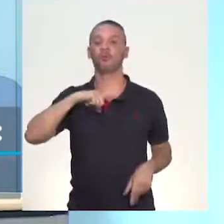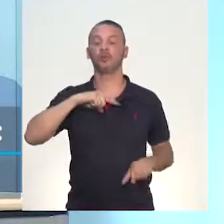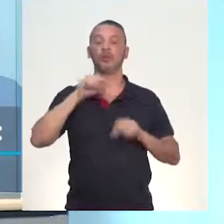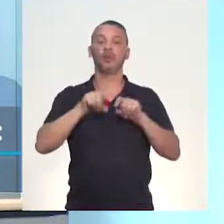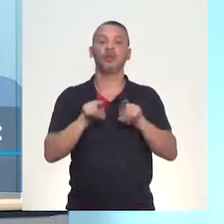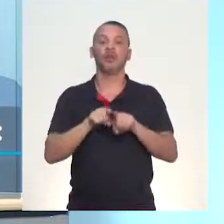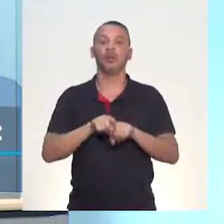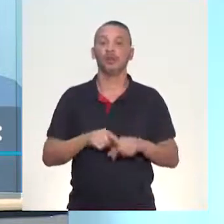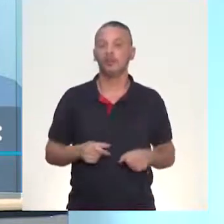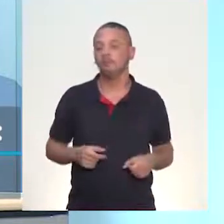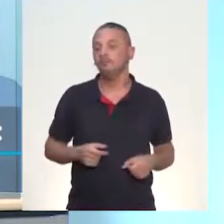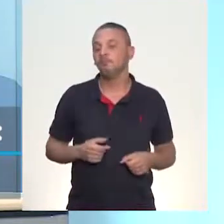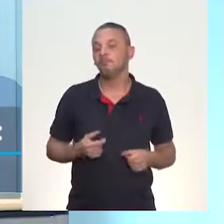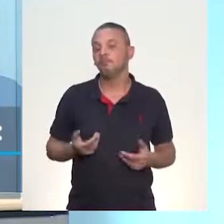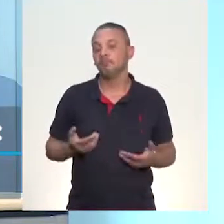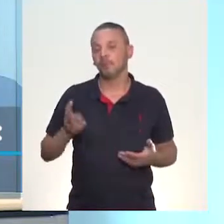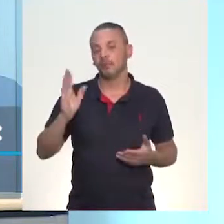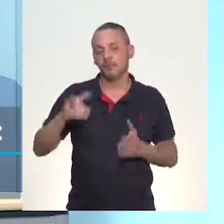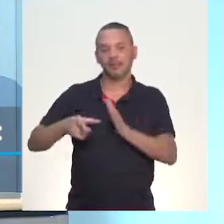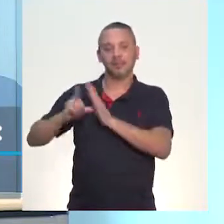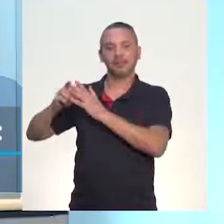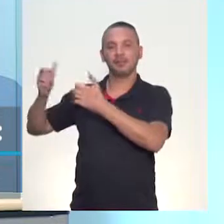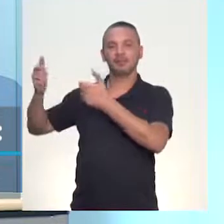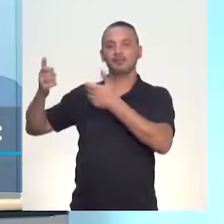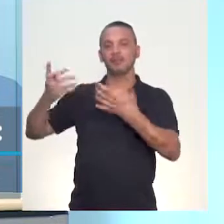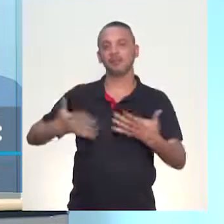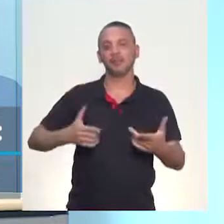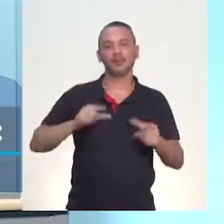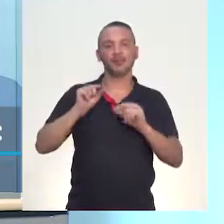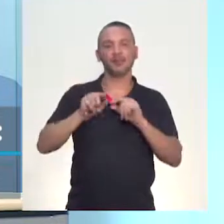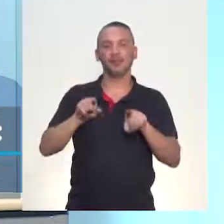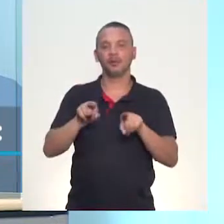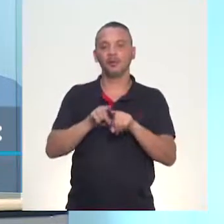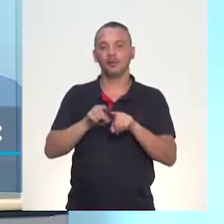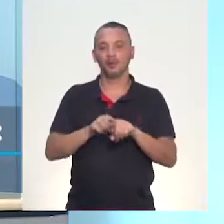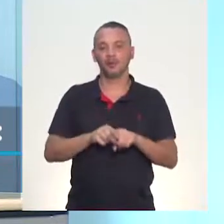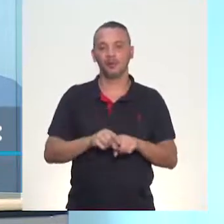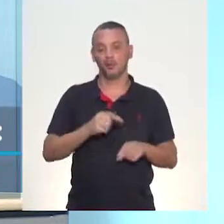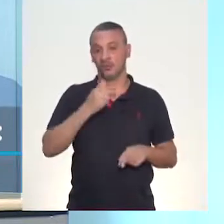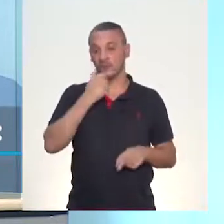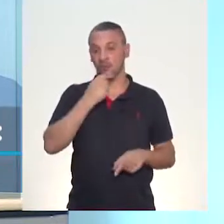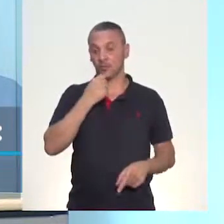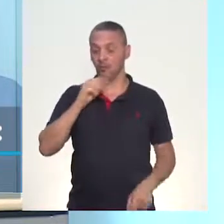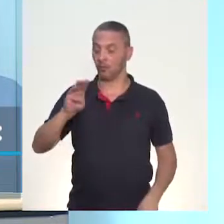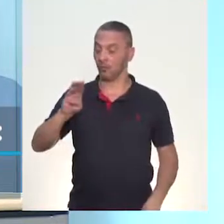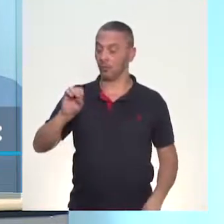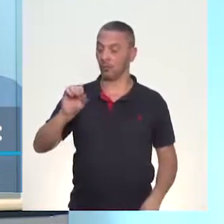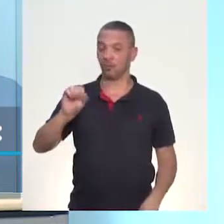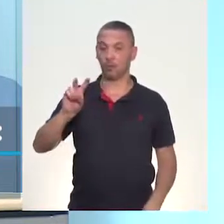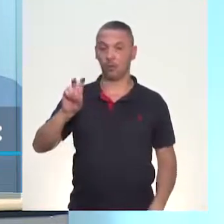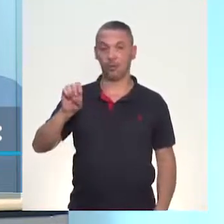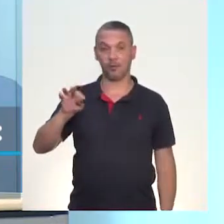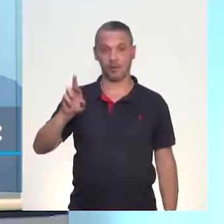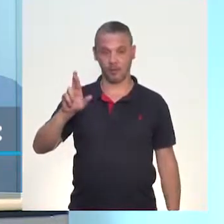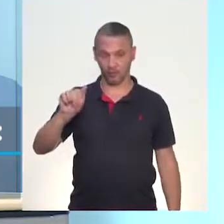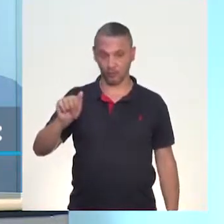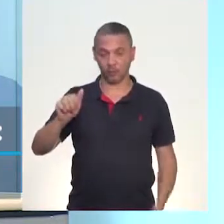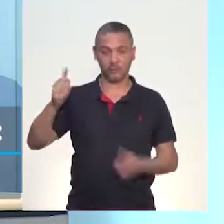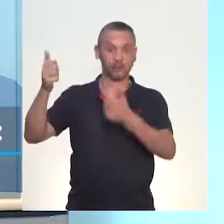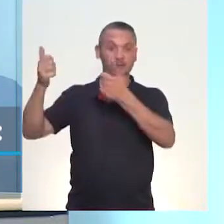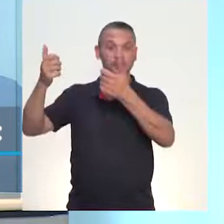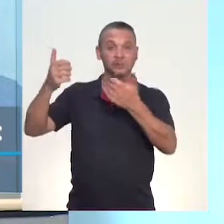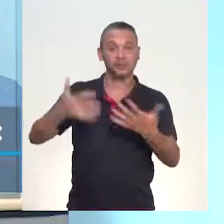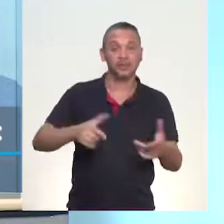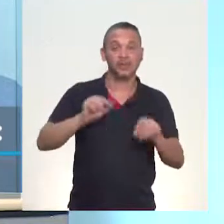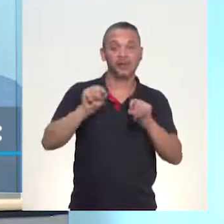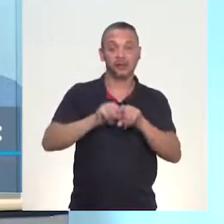comum, que é aquele que nós comentamos aqui a partir do Boaventura de Souza Santos, aproximando o senso